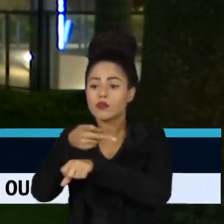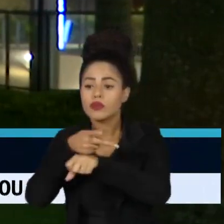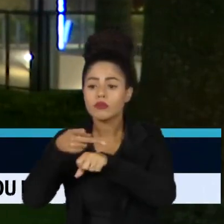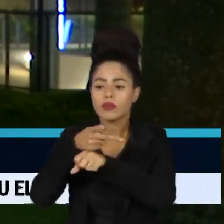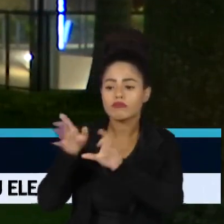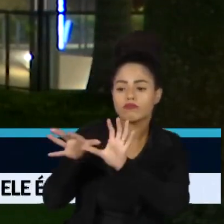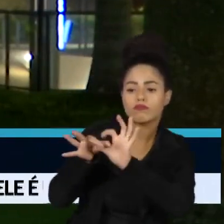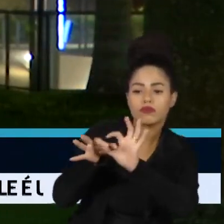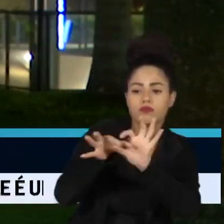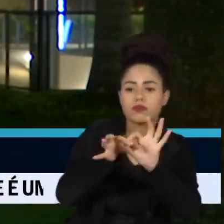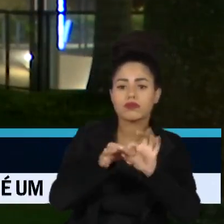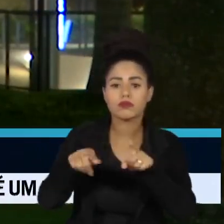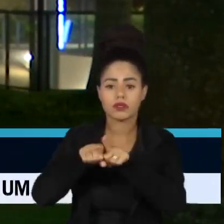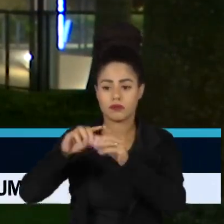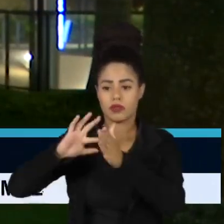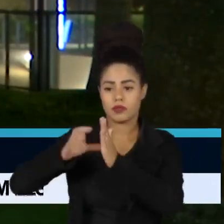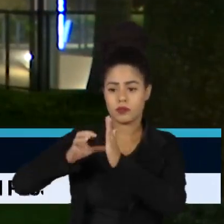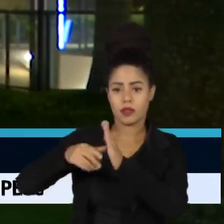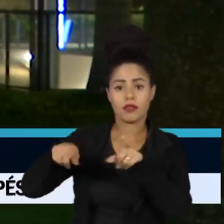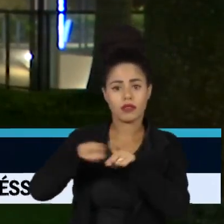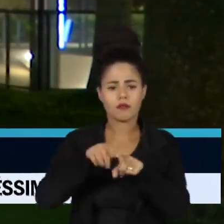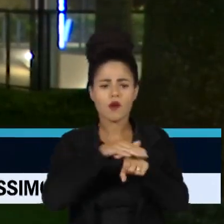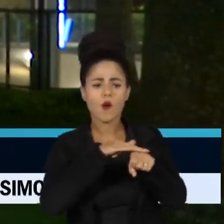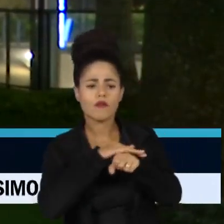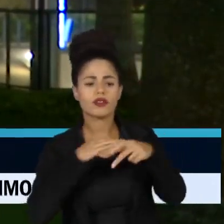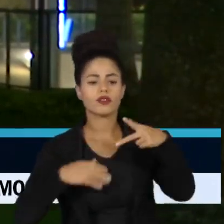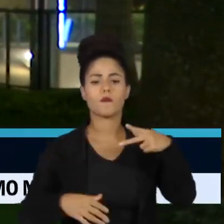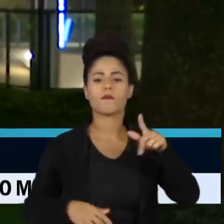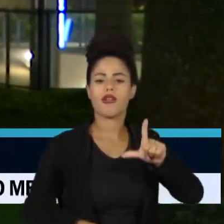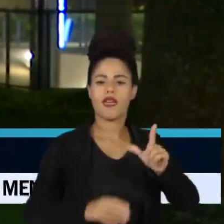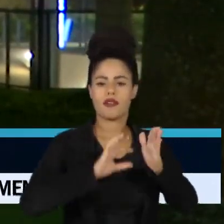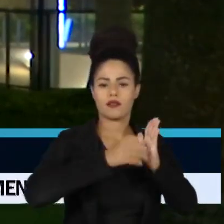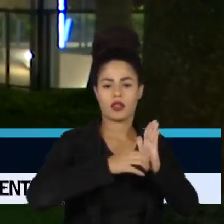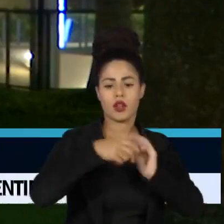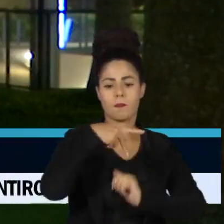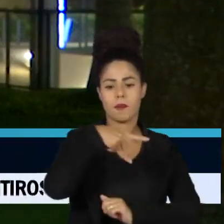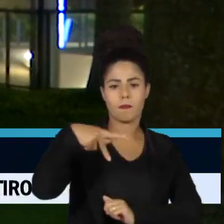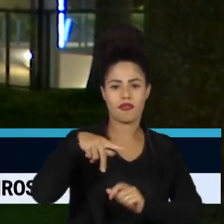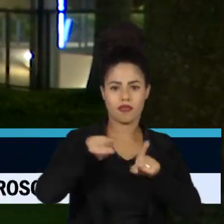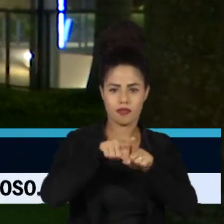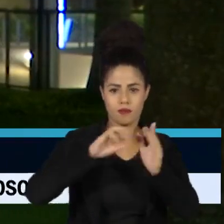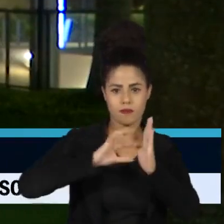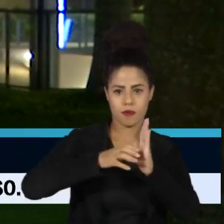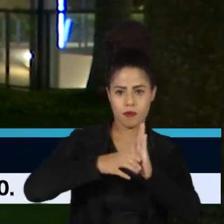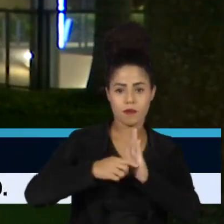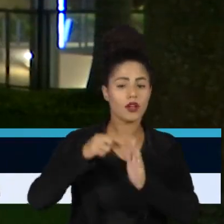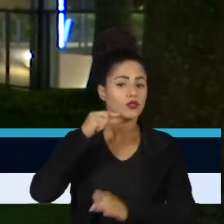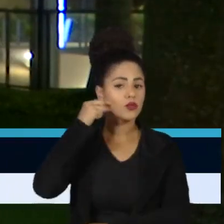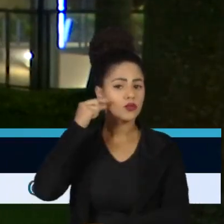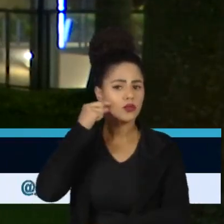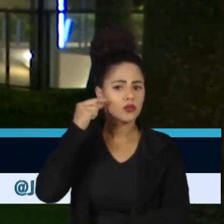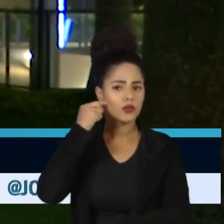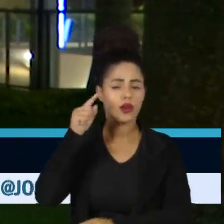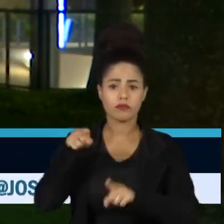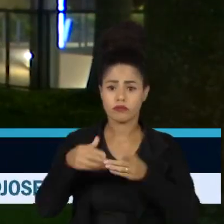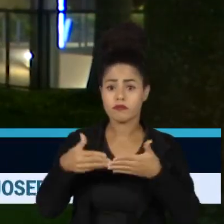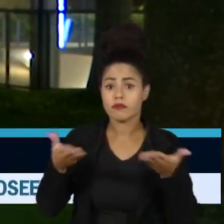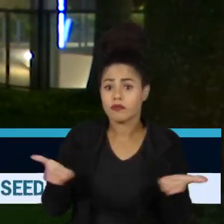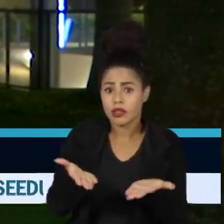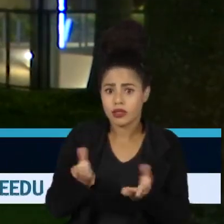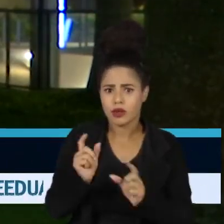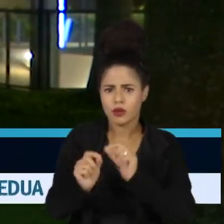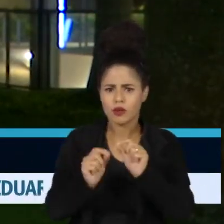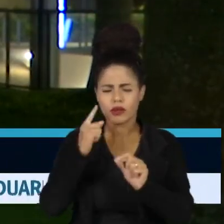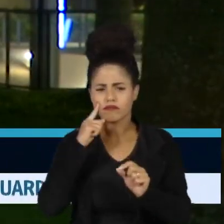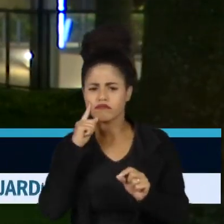com o PL do ex-presidente Jair Bolsonaro e com o PP do presidente da Câmara, Arthur Lira. Nestes casos, não se espera